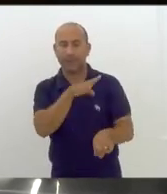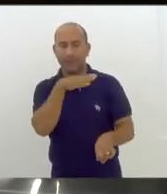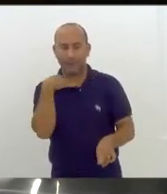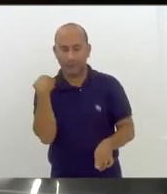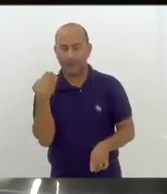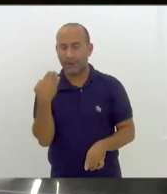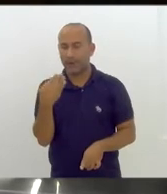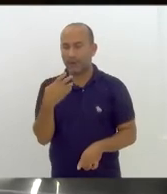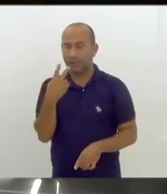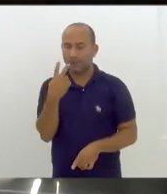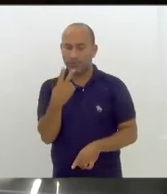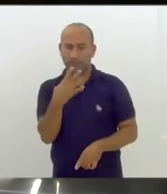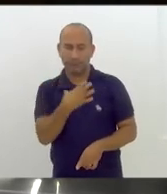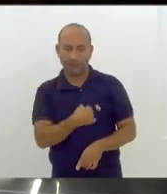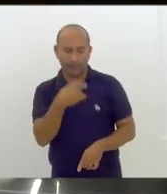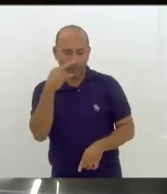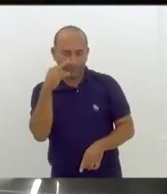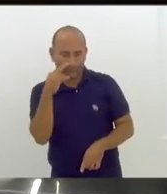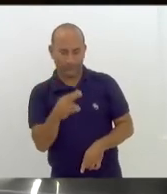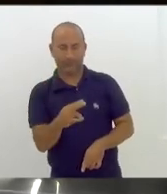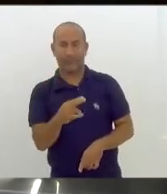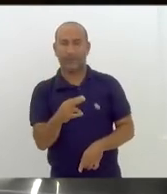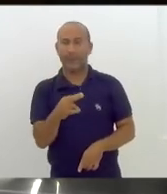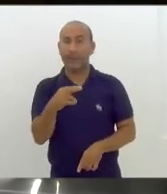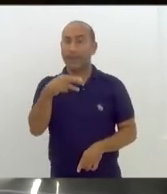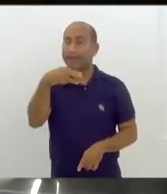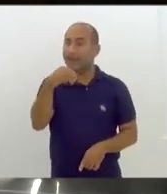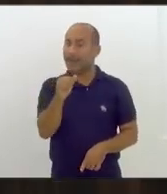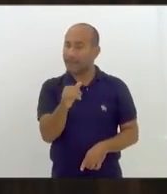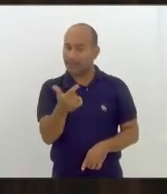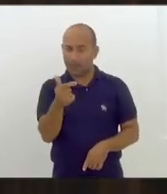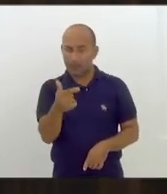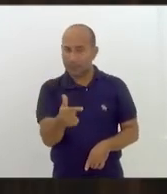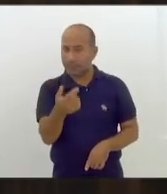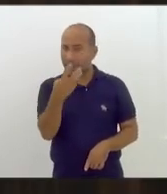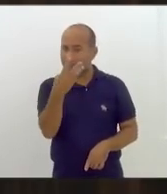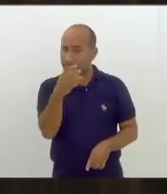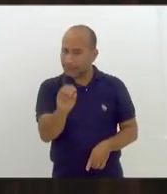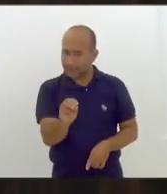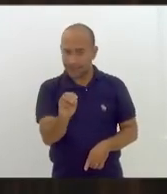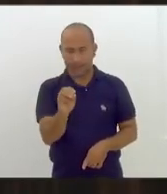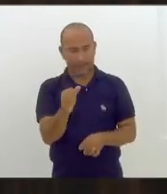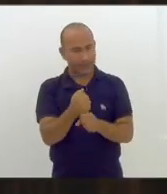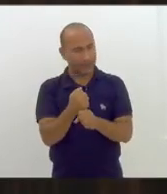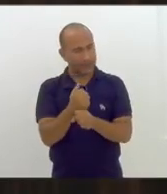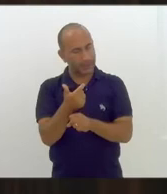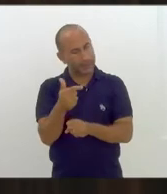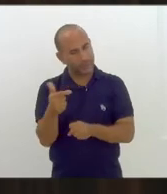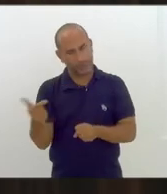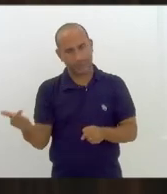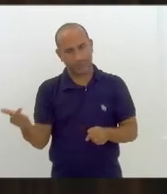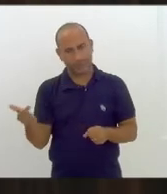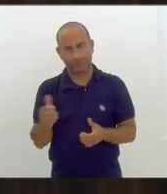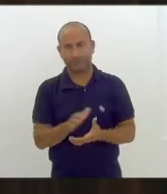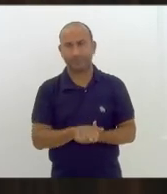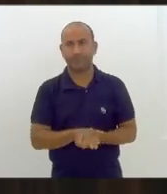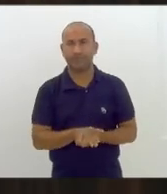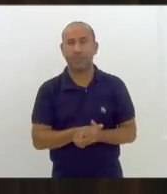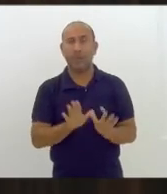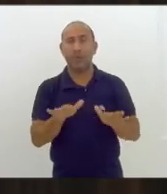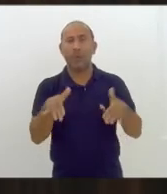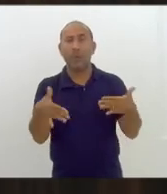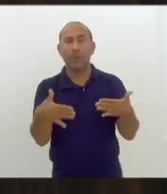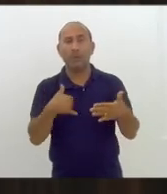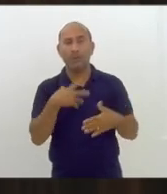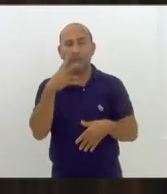seus dois filhos. Maria não tinha 30 anos de idade. Então, quando eu vejo